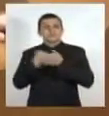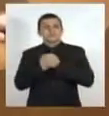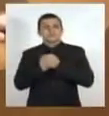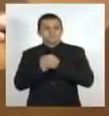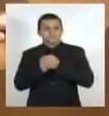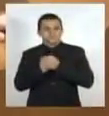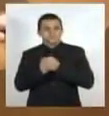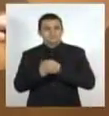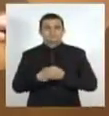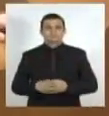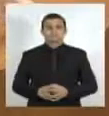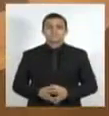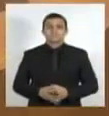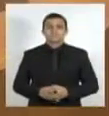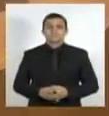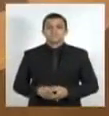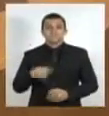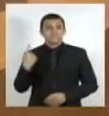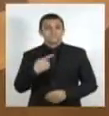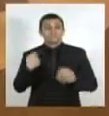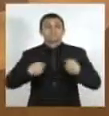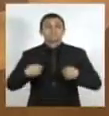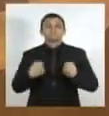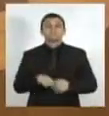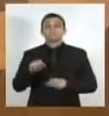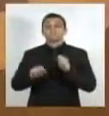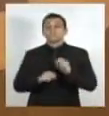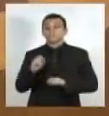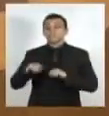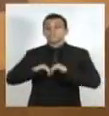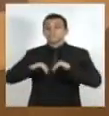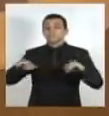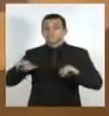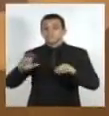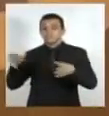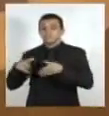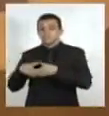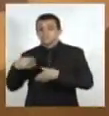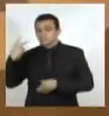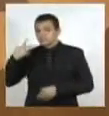dos palácios. Para que nós separemos os bons políticos dos maus políticos.